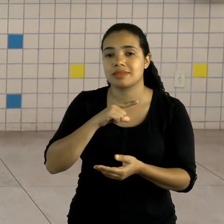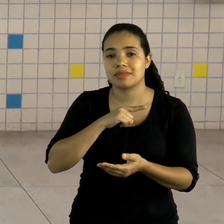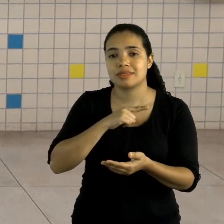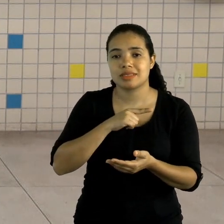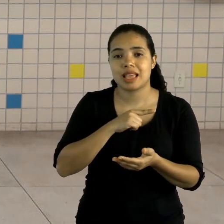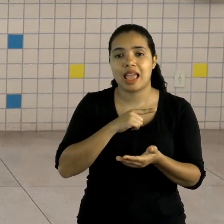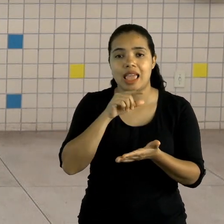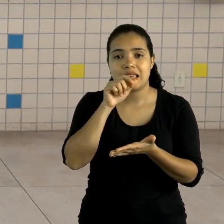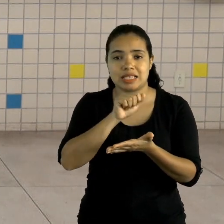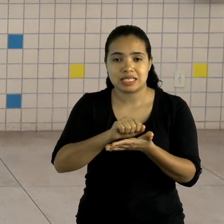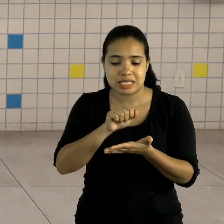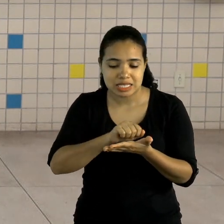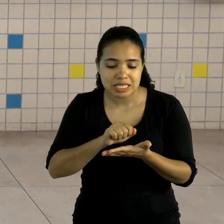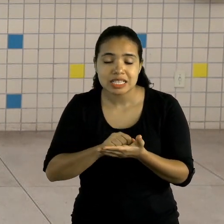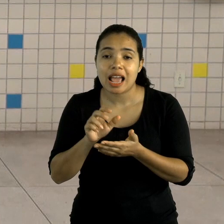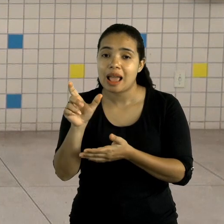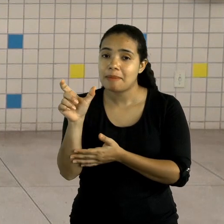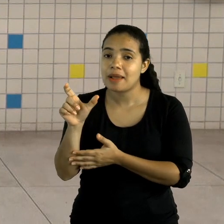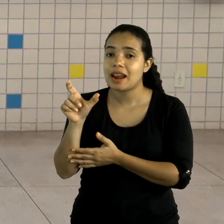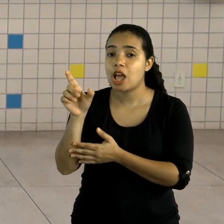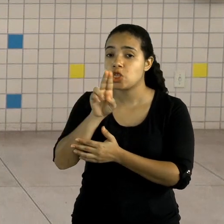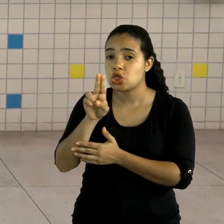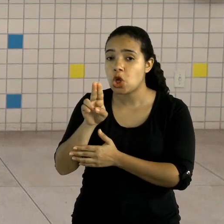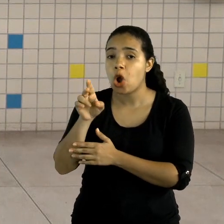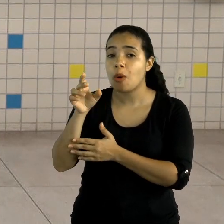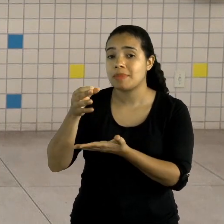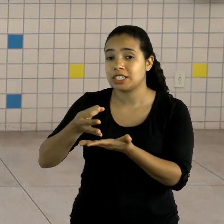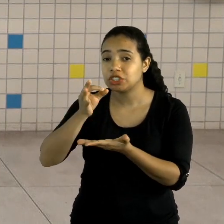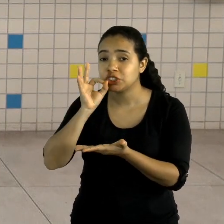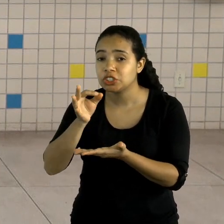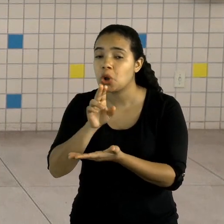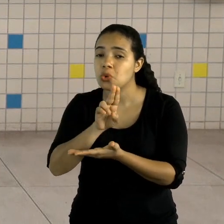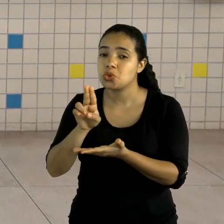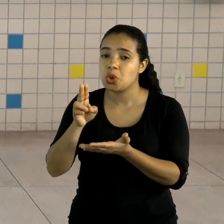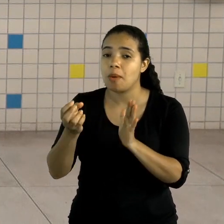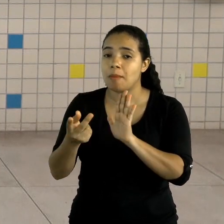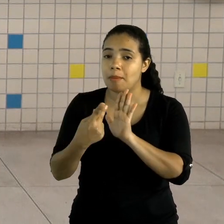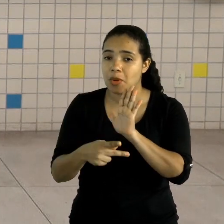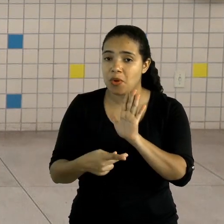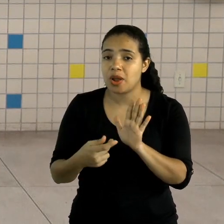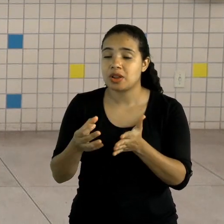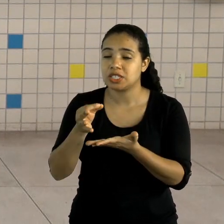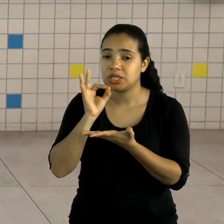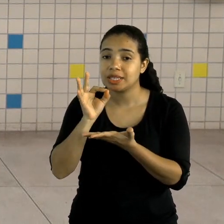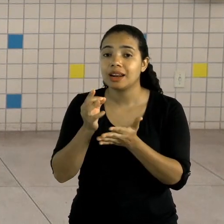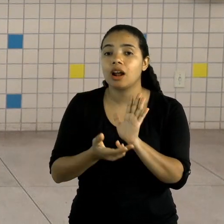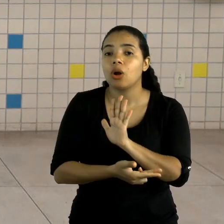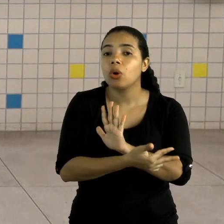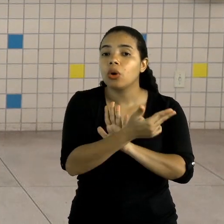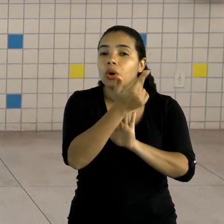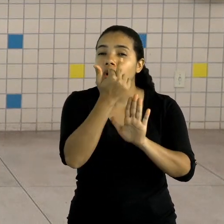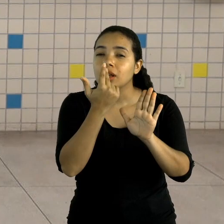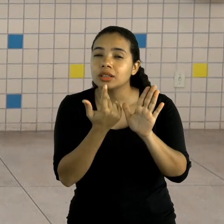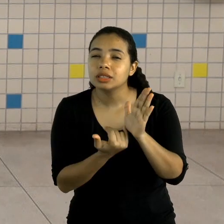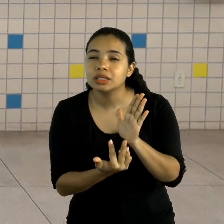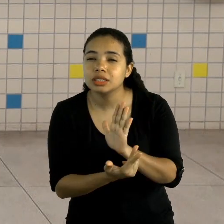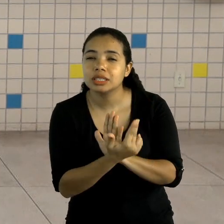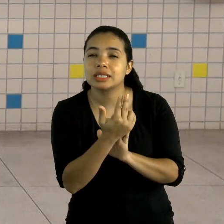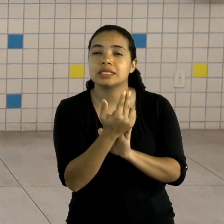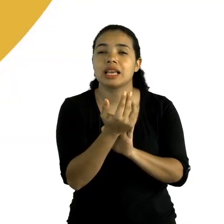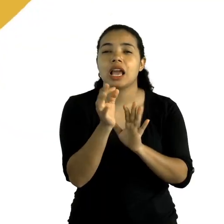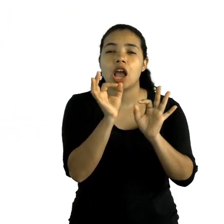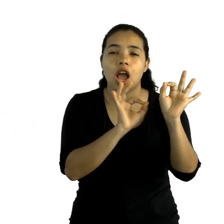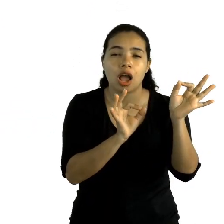nome do poema, xícara. Se o nome do poema é xícara, o formato do desenho, a organização